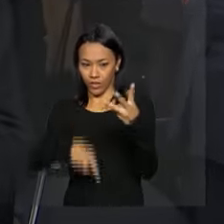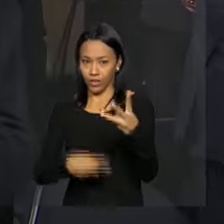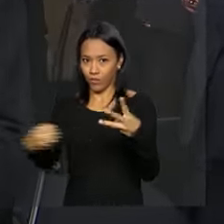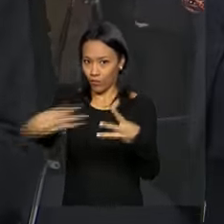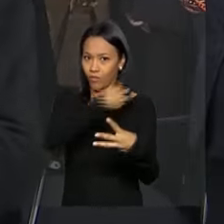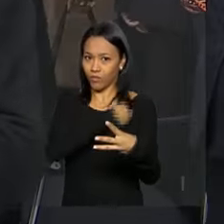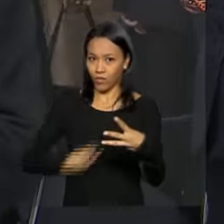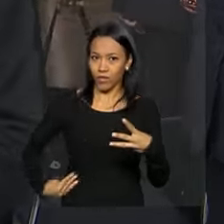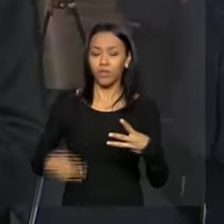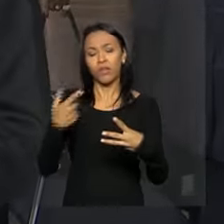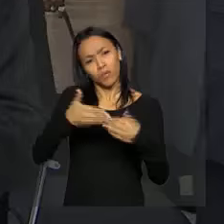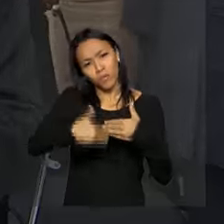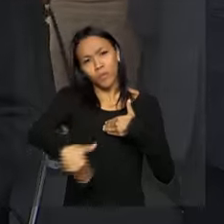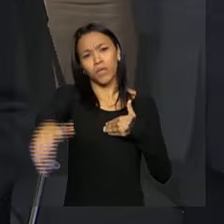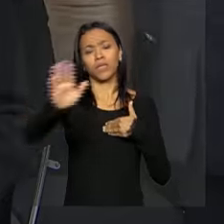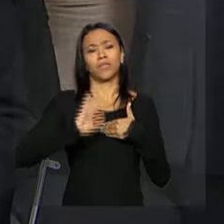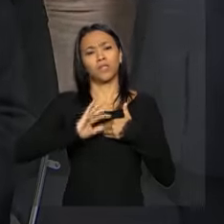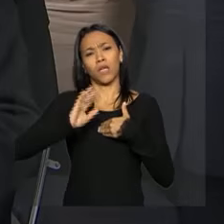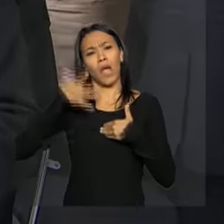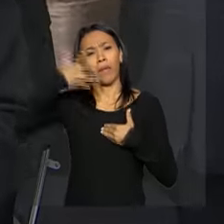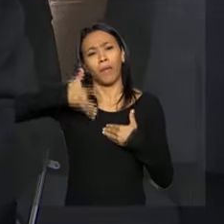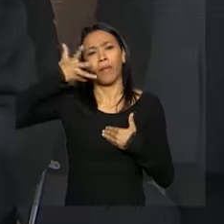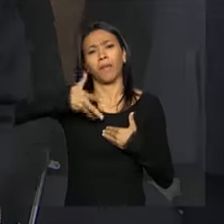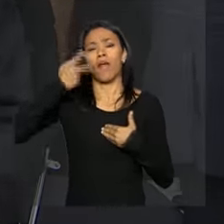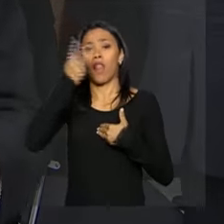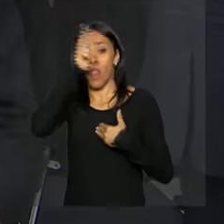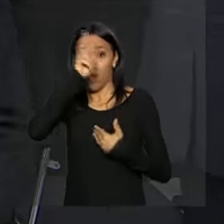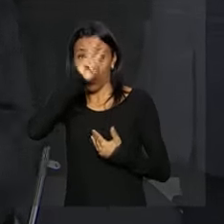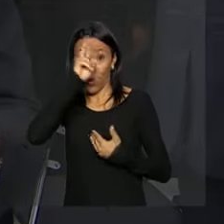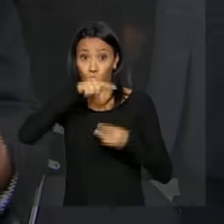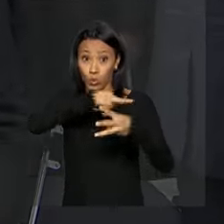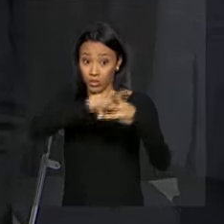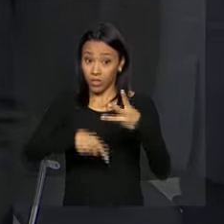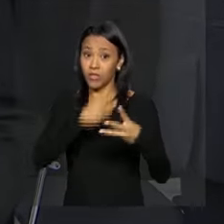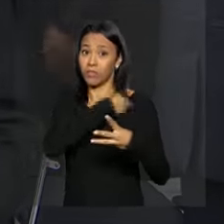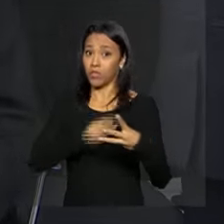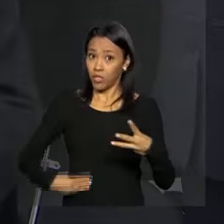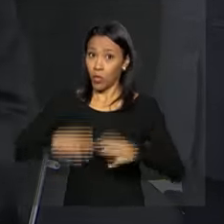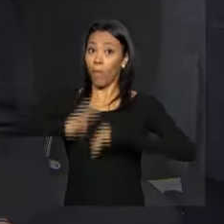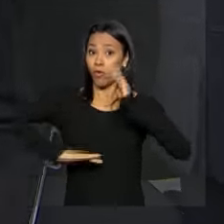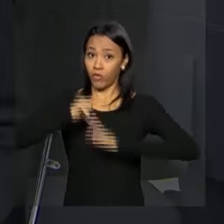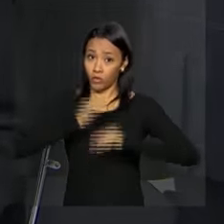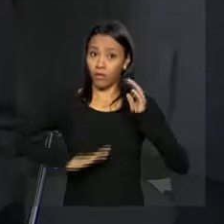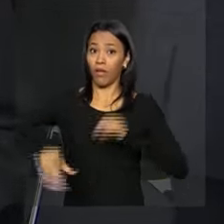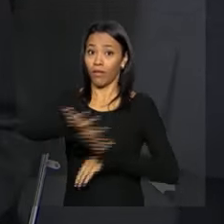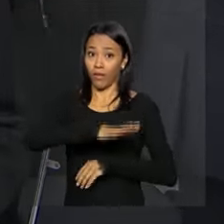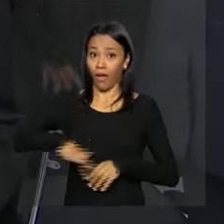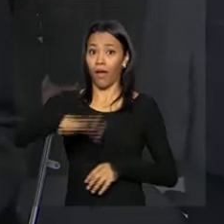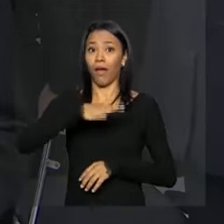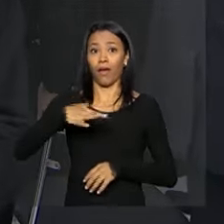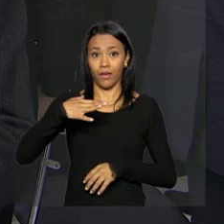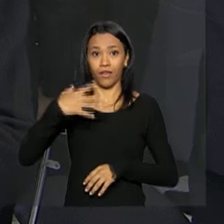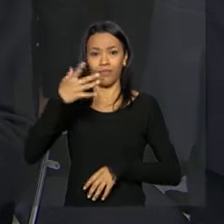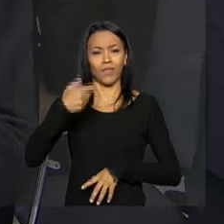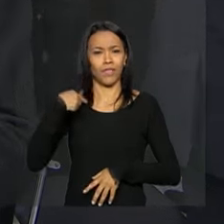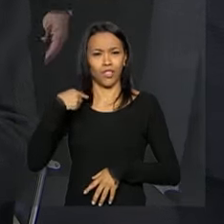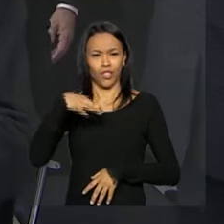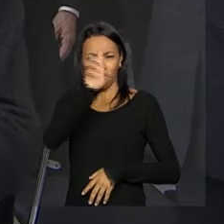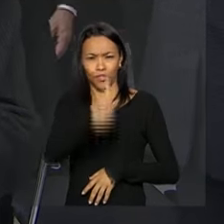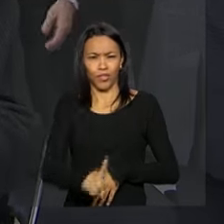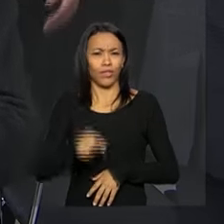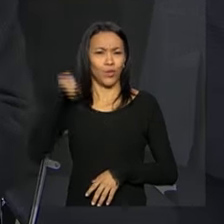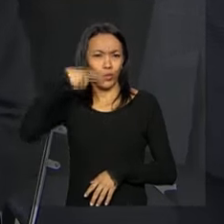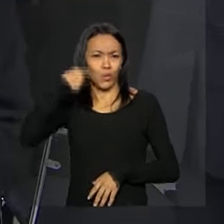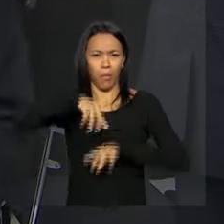cerimônia, Dilma Rousseff lembrou que os novos ministros são profissionais da área jurídica e que têm larga experiência